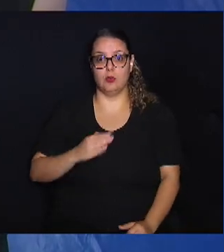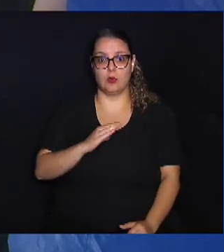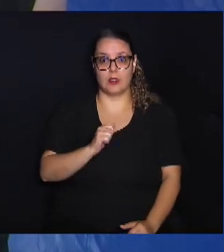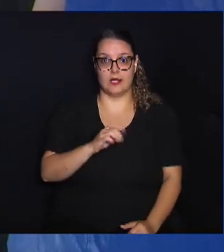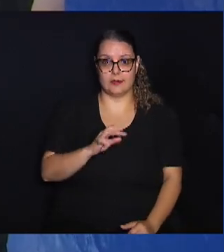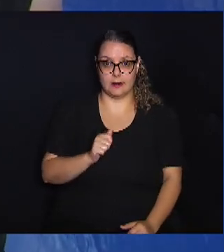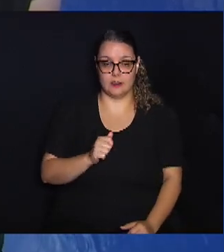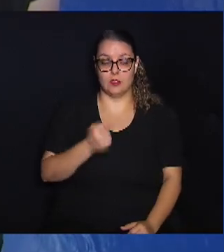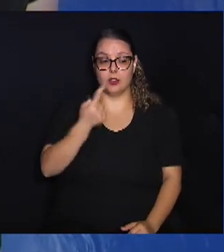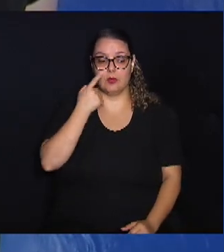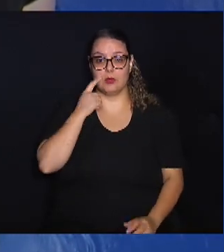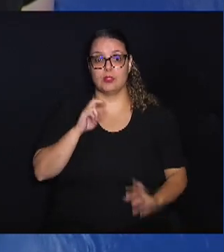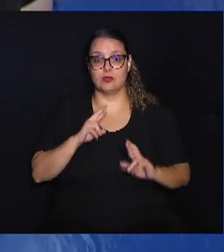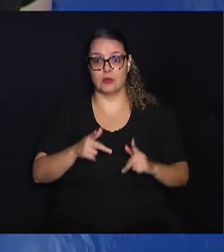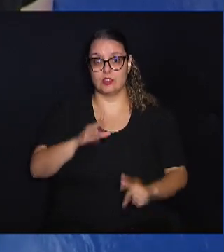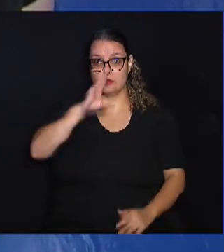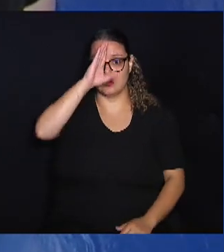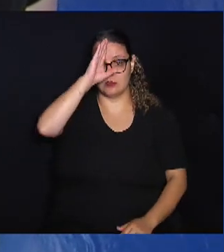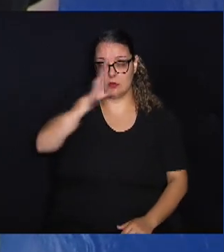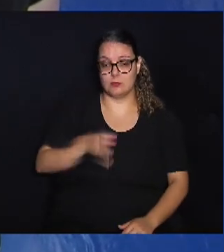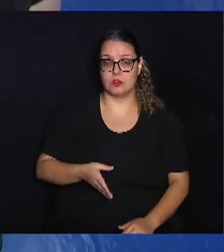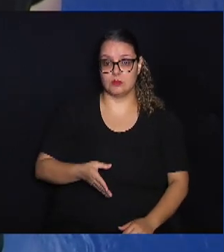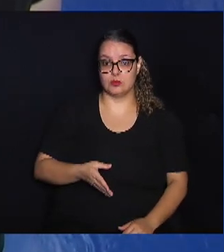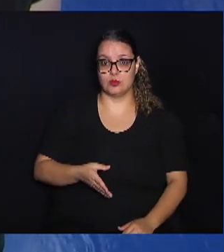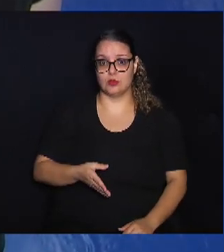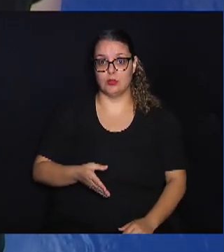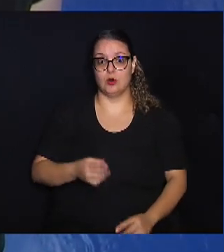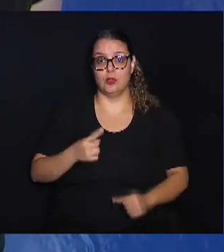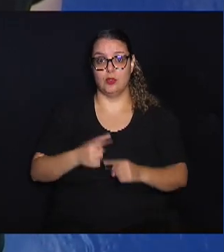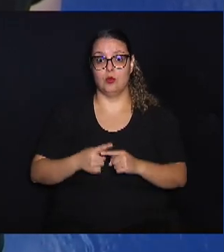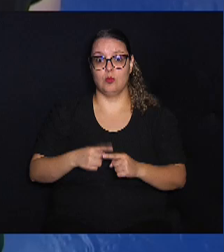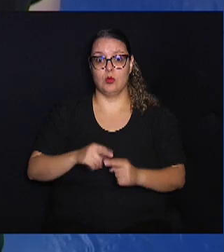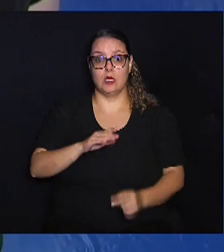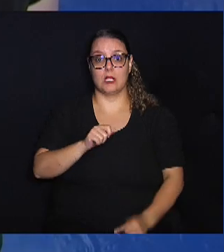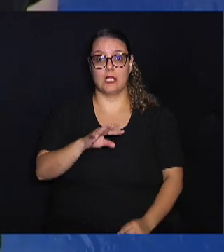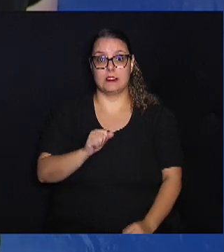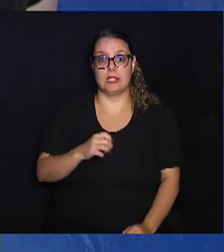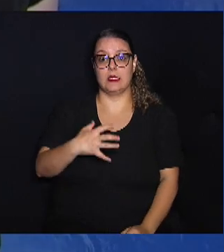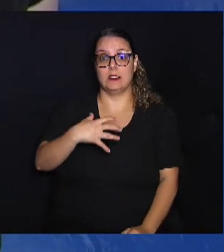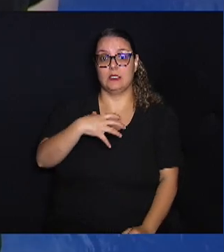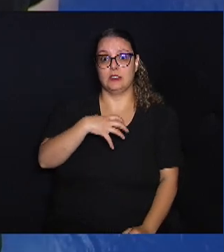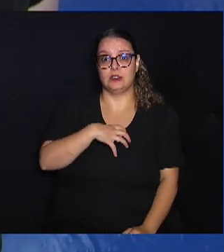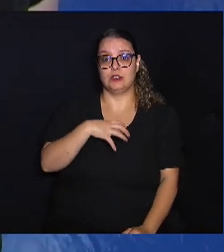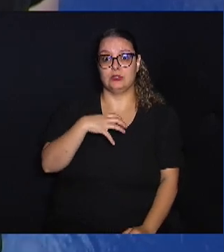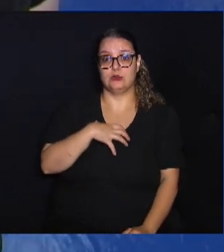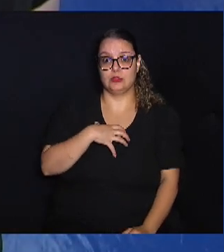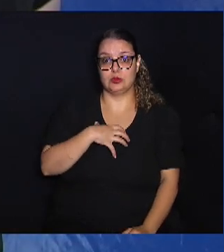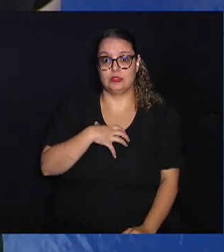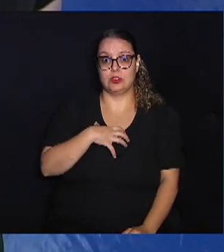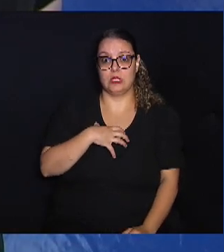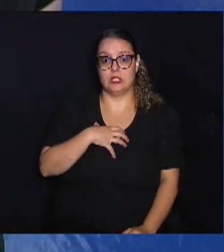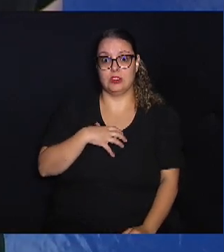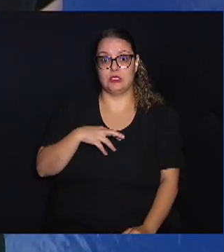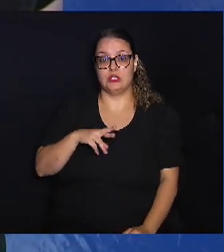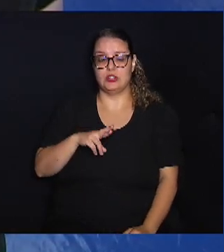que a gente vê a diferença. Porque o kata é uma maneira de retratar o que